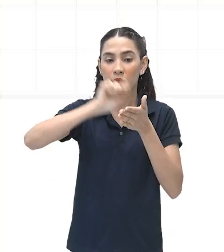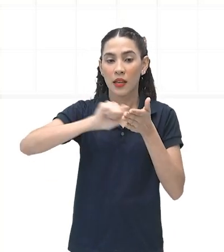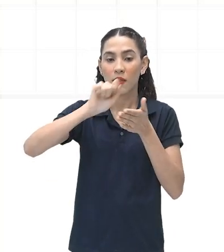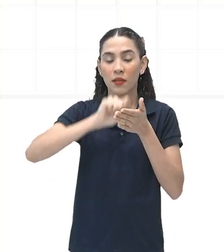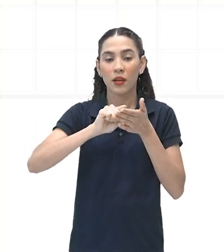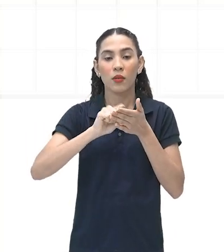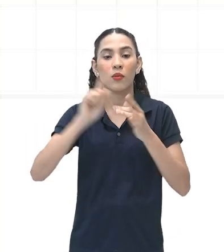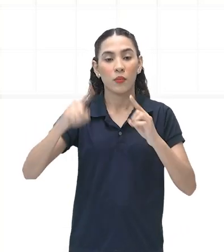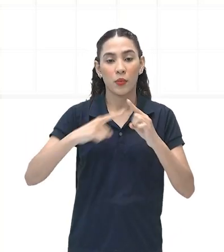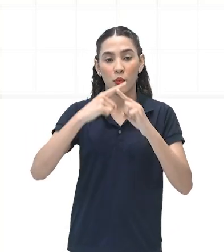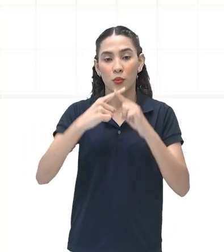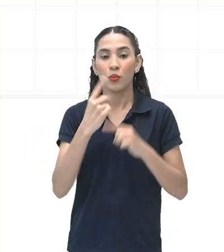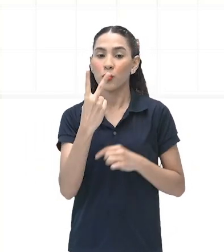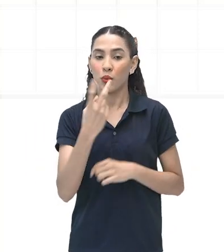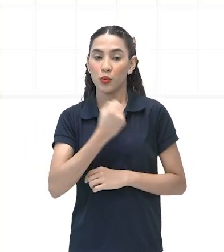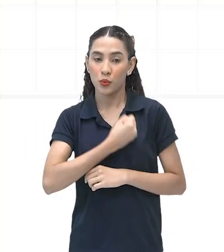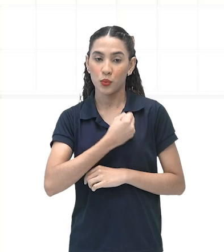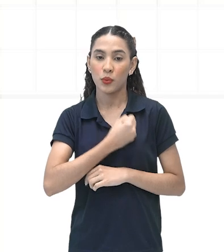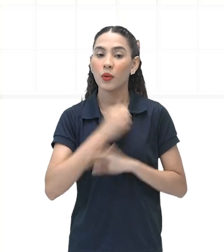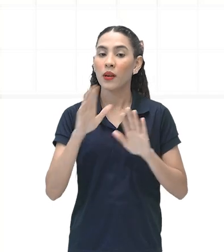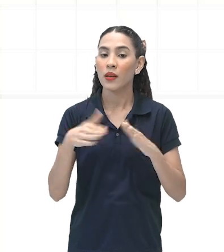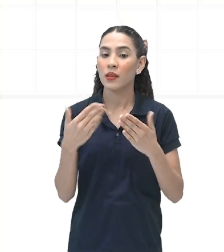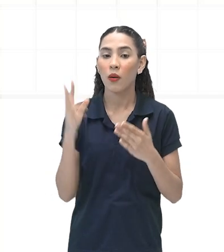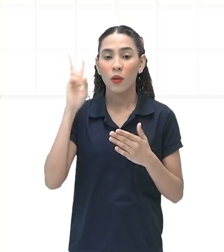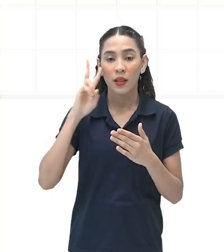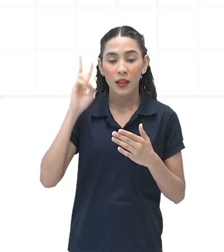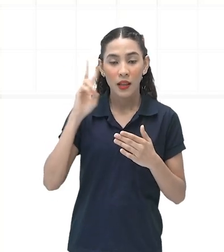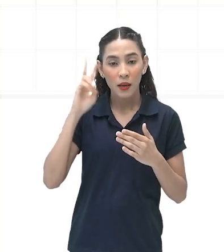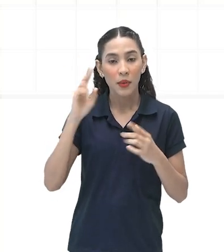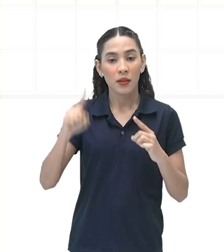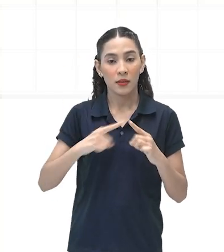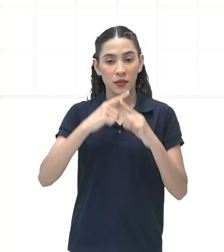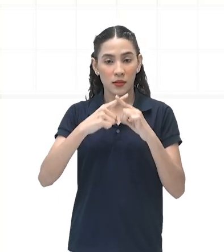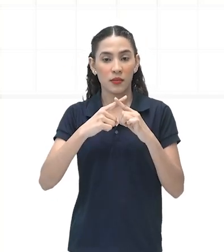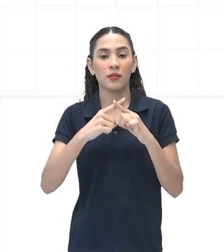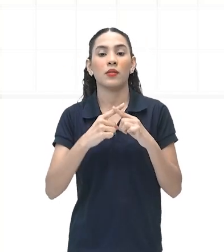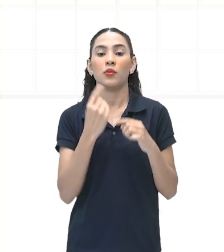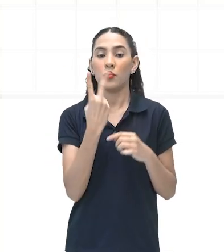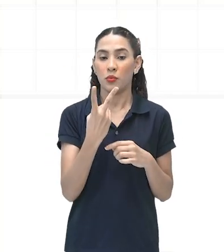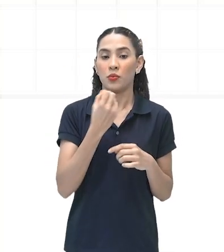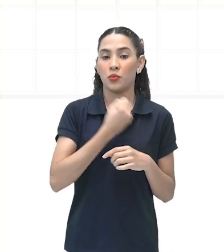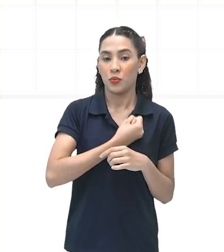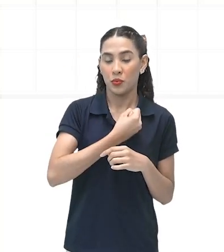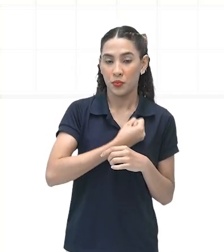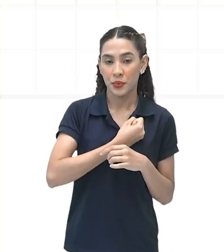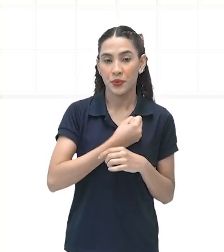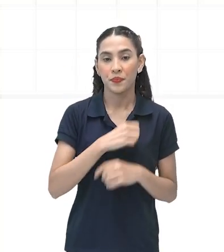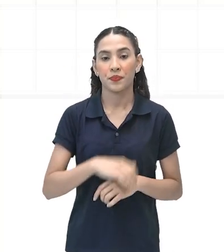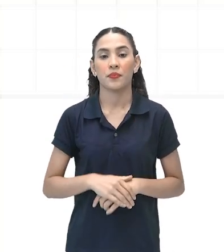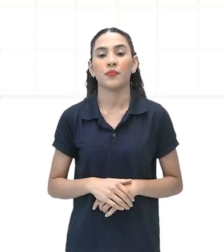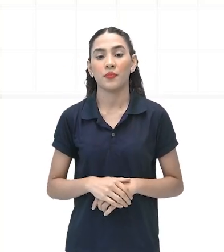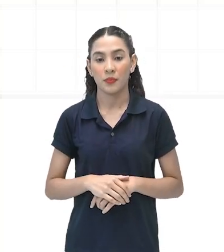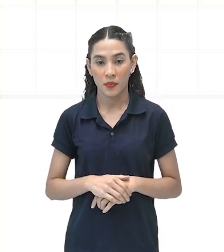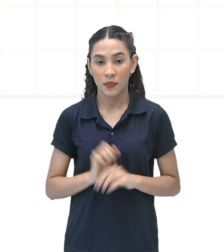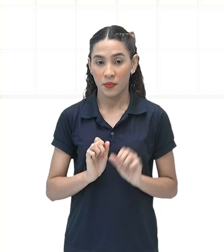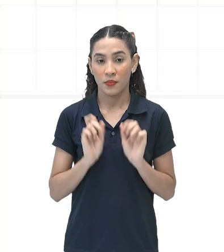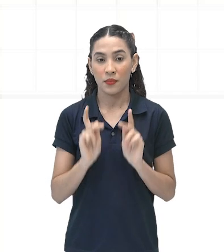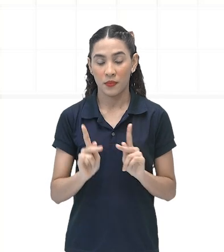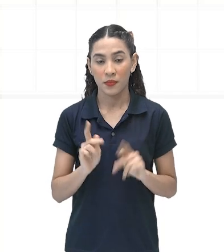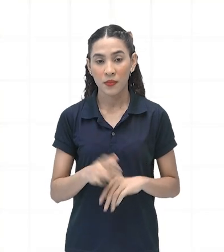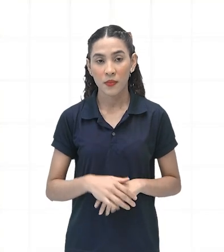de um produto de 2 números. Então, lembra que fatorar é escrever na forma do produto de 2 números. Tudo